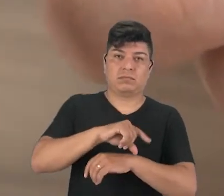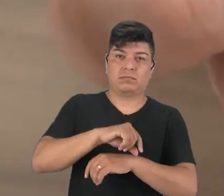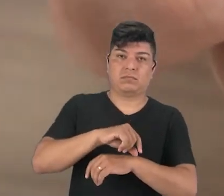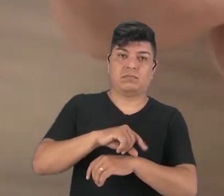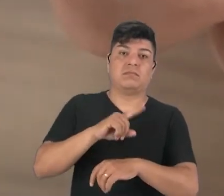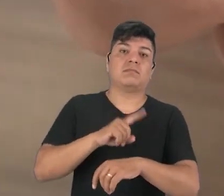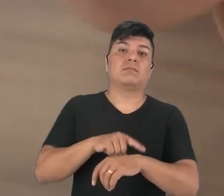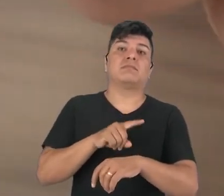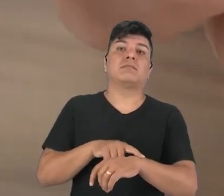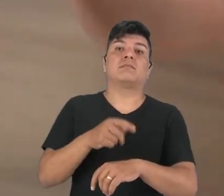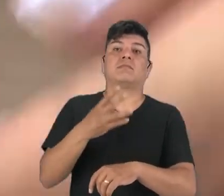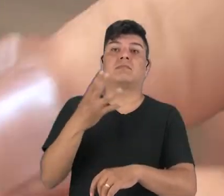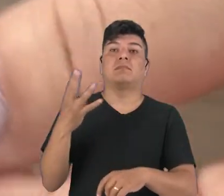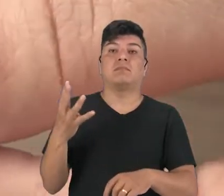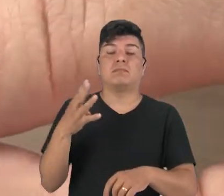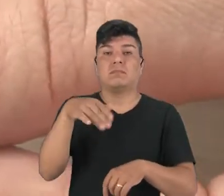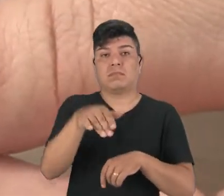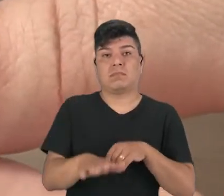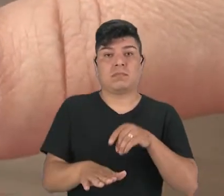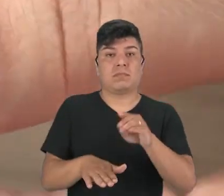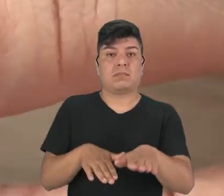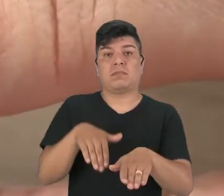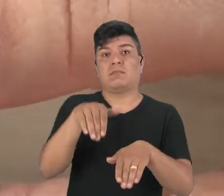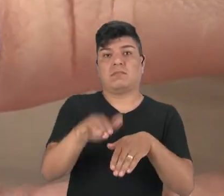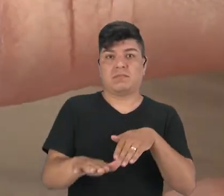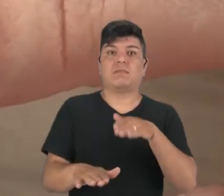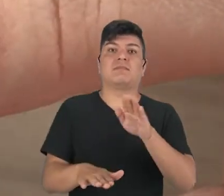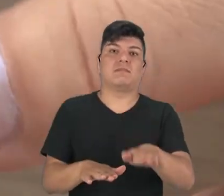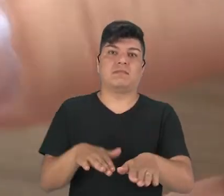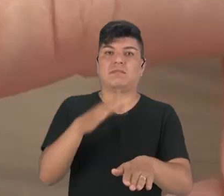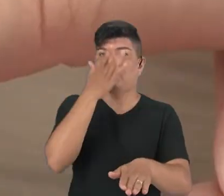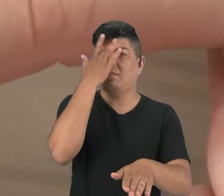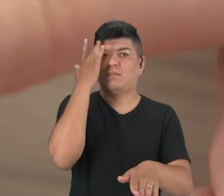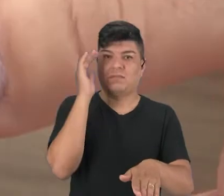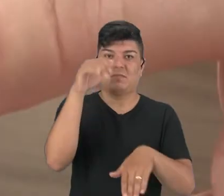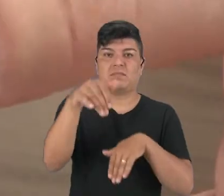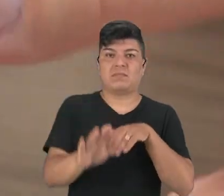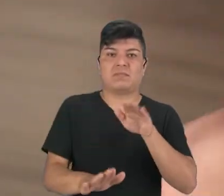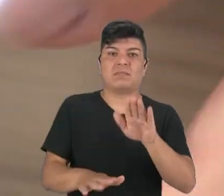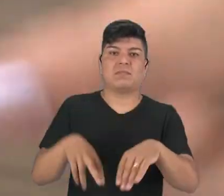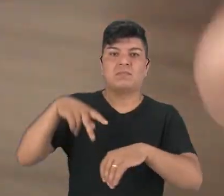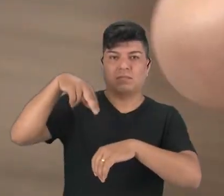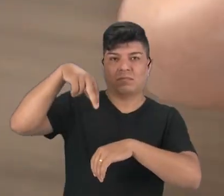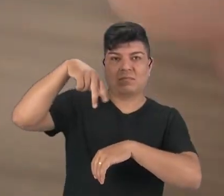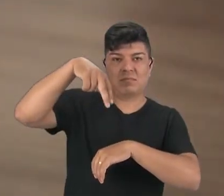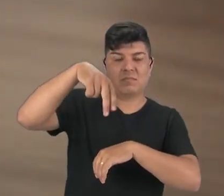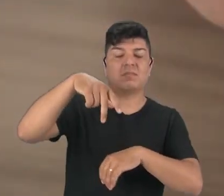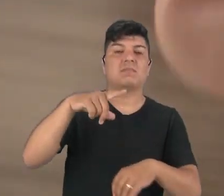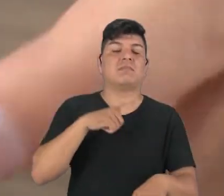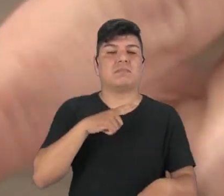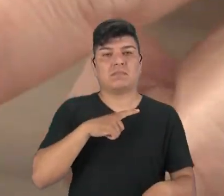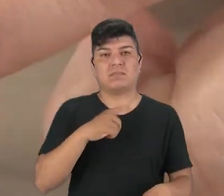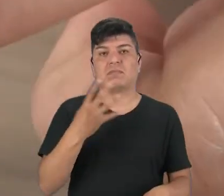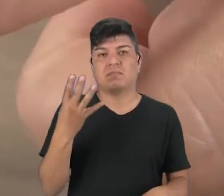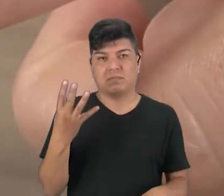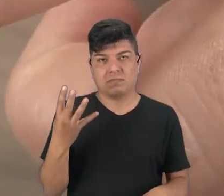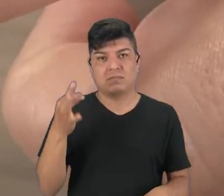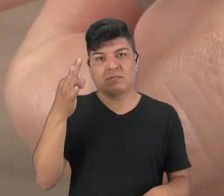uma marcação de quantos passos a pessoa, né, que é dona do relógio andou. Temos também